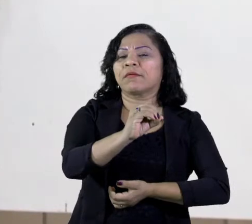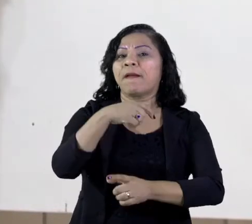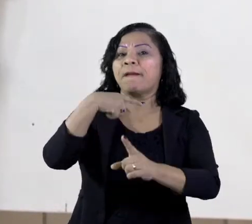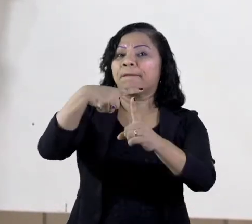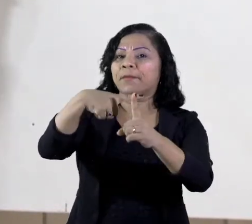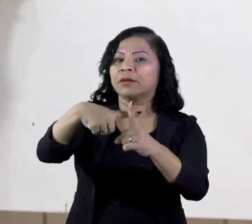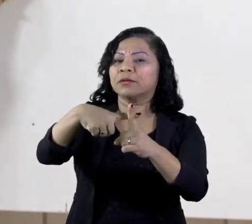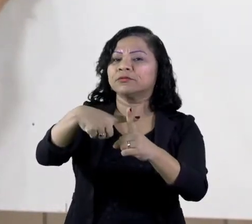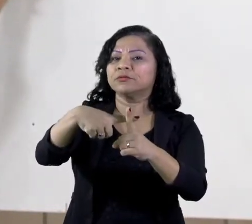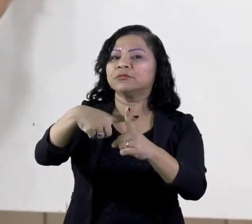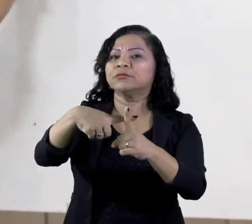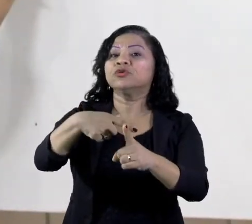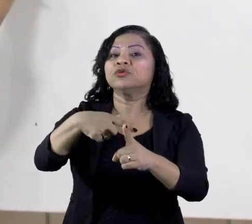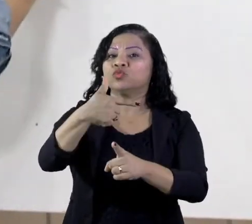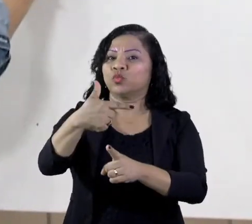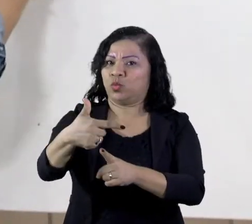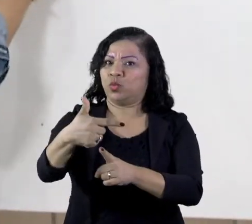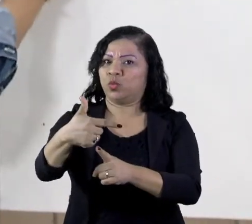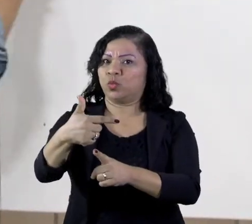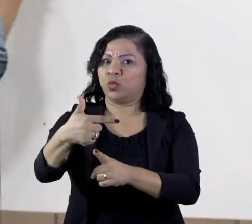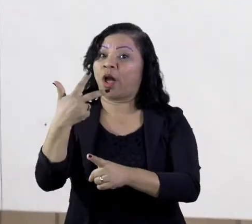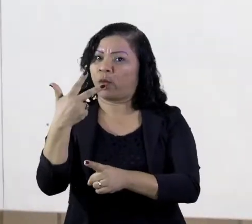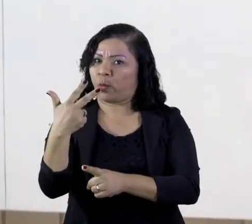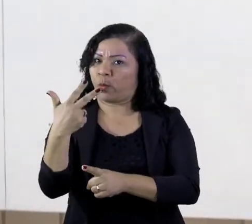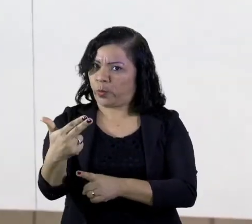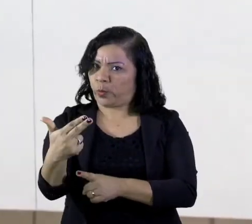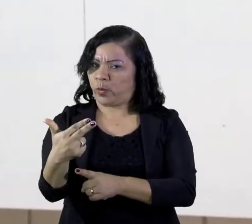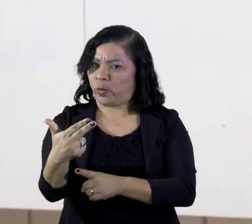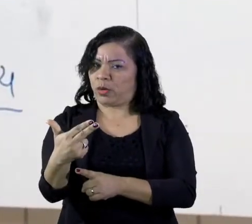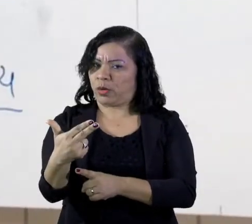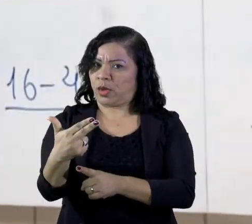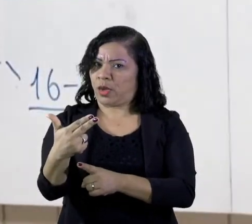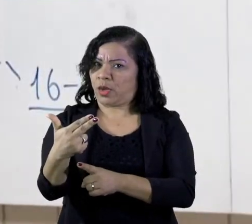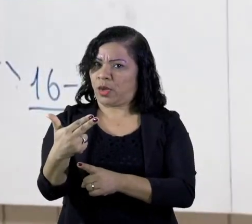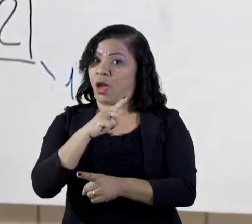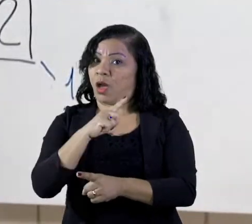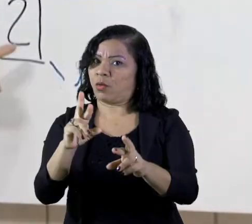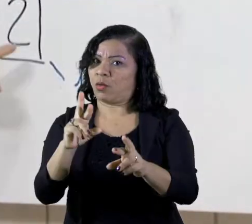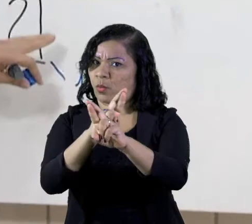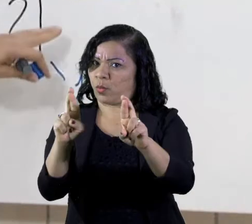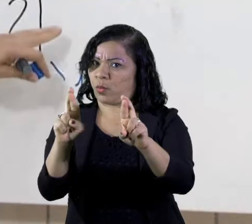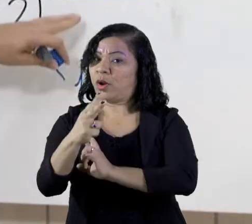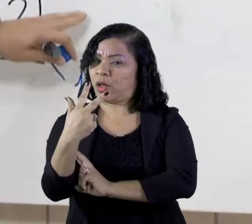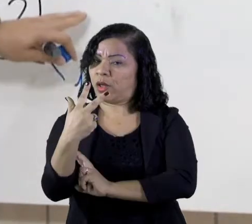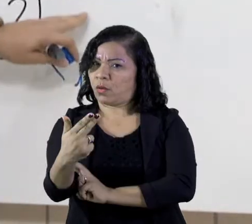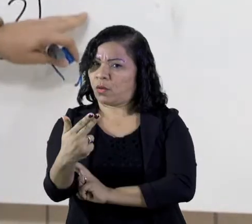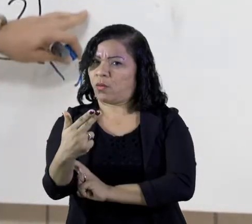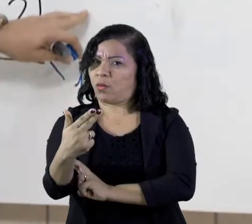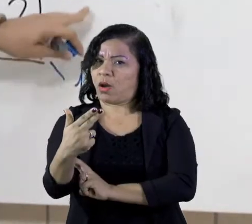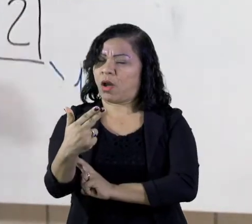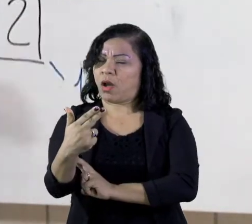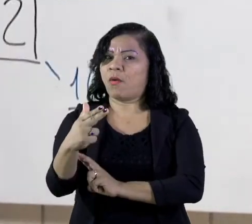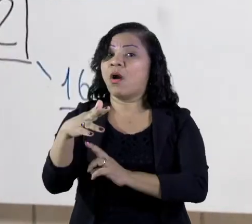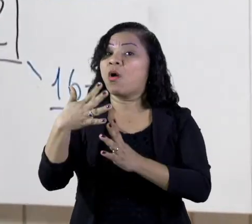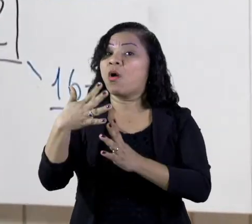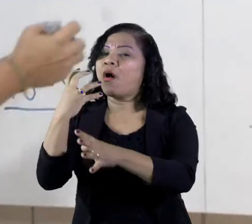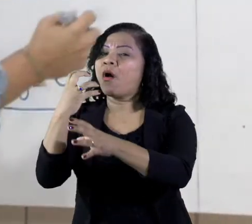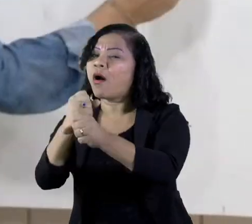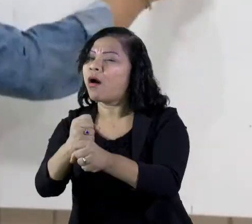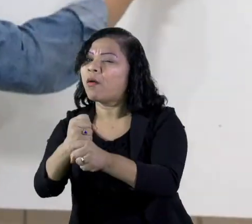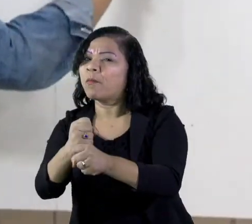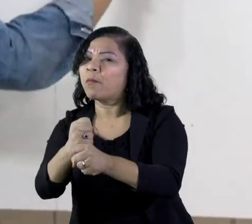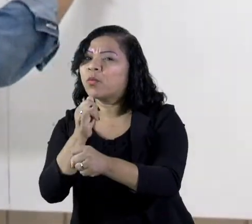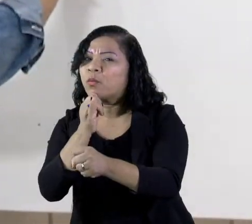mais 2 é igual, tem uma relação de igualdade com a operação, por